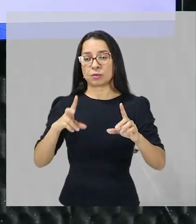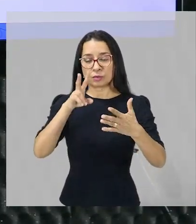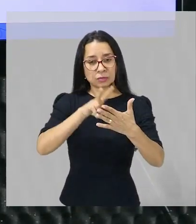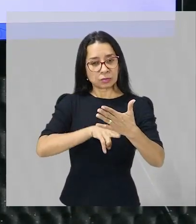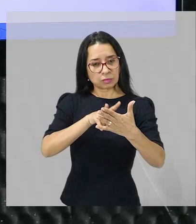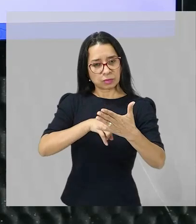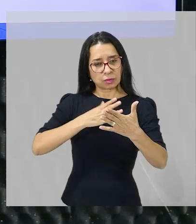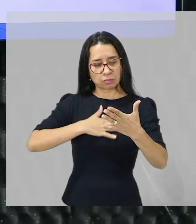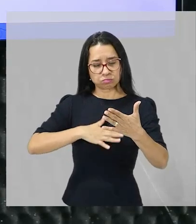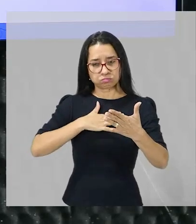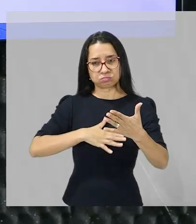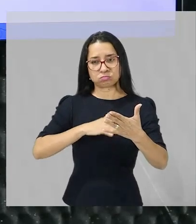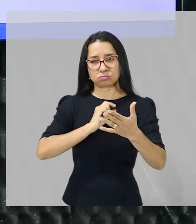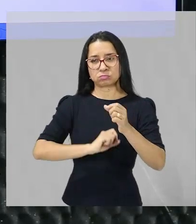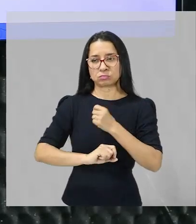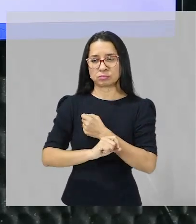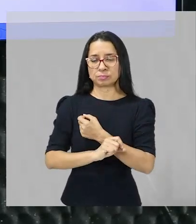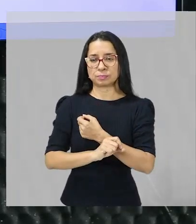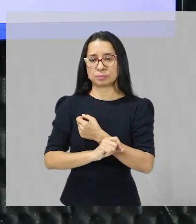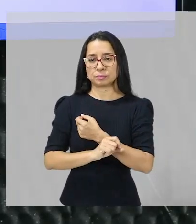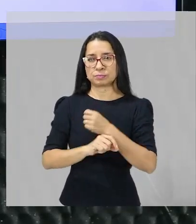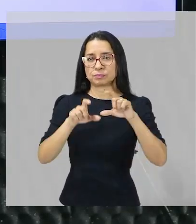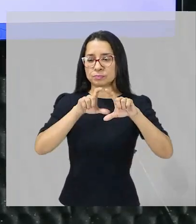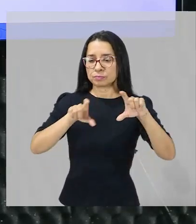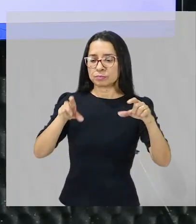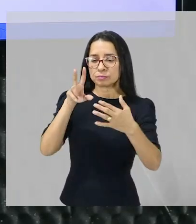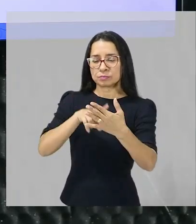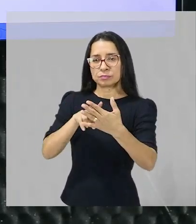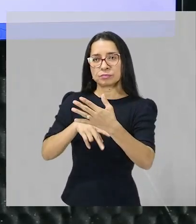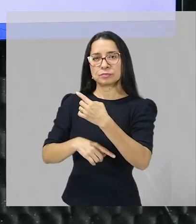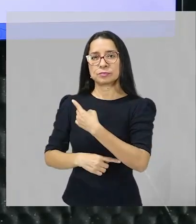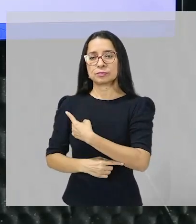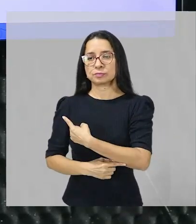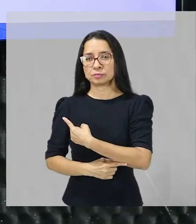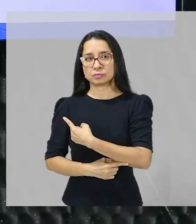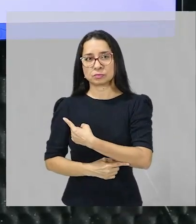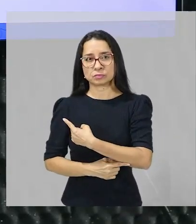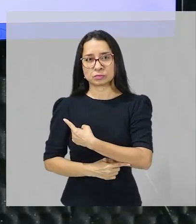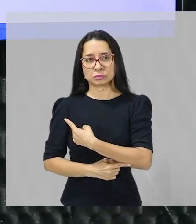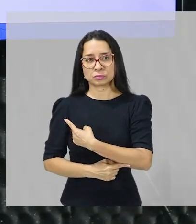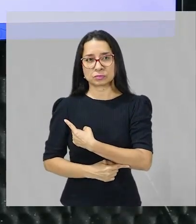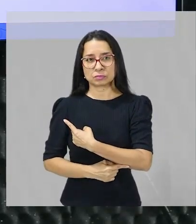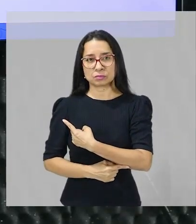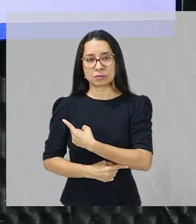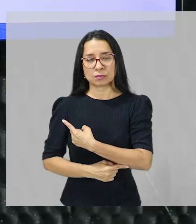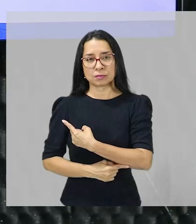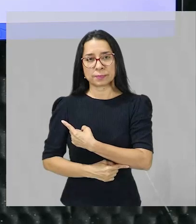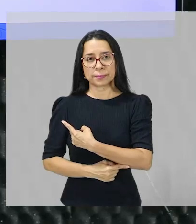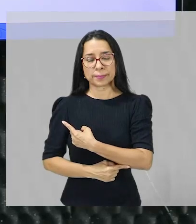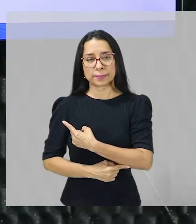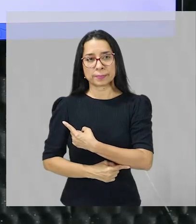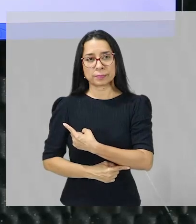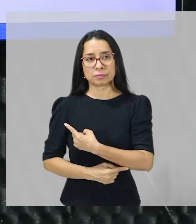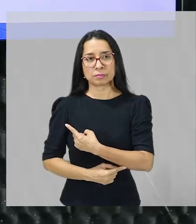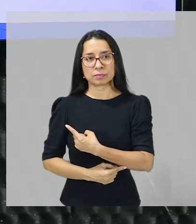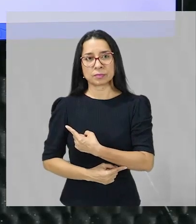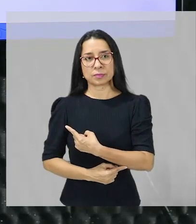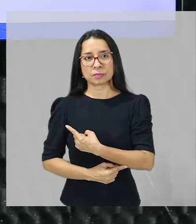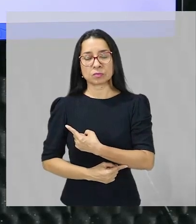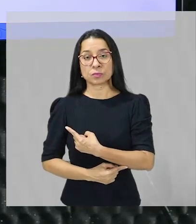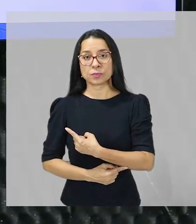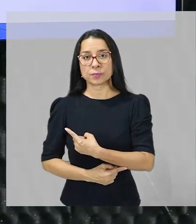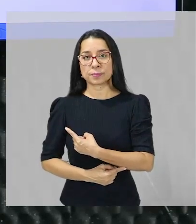com calma. Então, a clonagem foi feita pela companhia de biotecnologia, né? E aí ele está dizendo o seguinte, ó, para fazer o